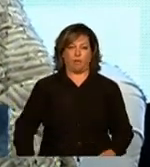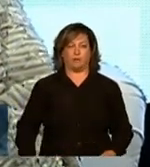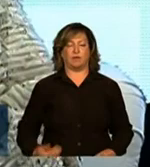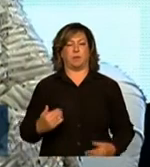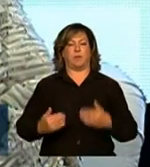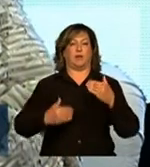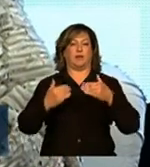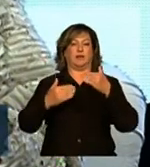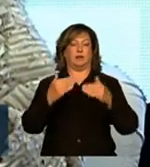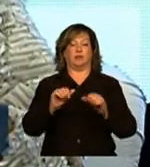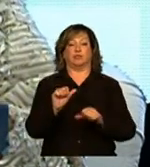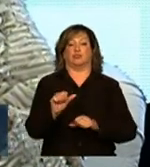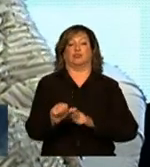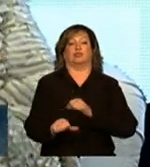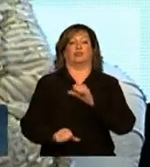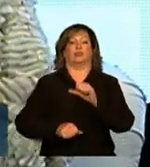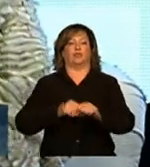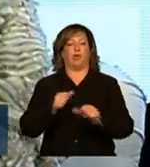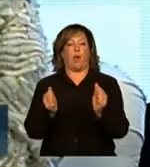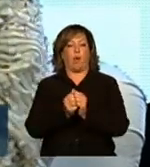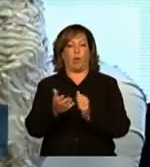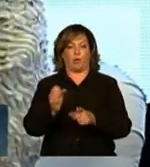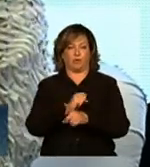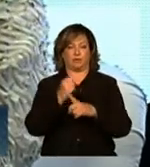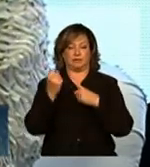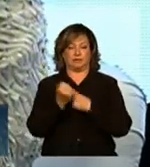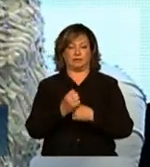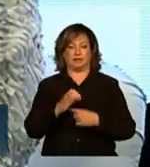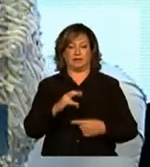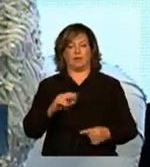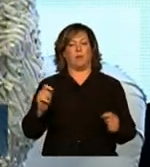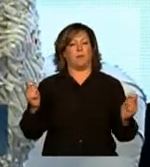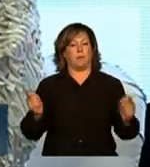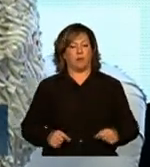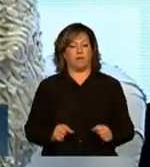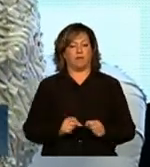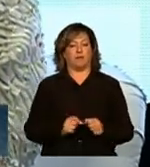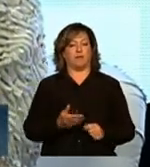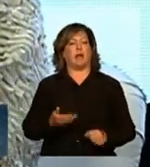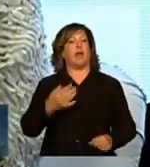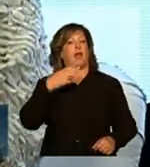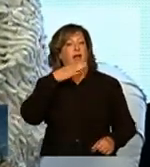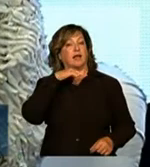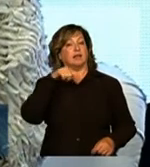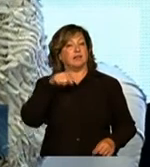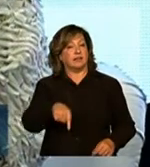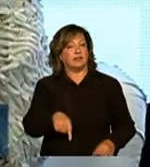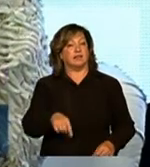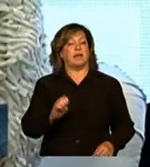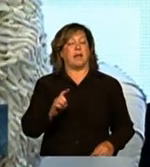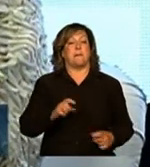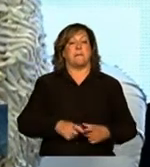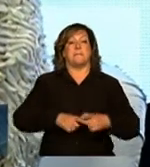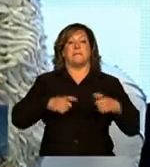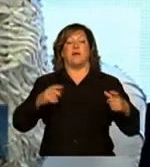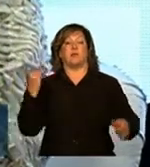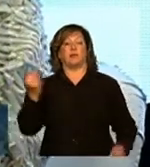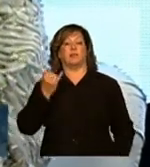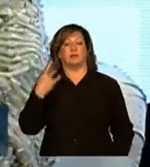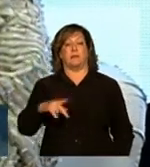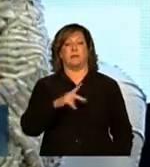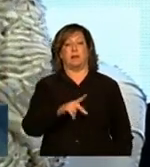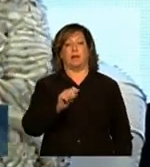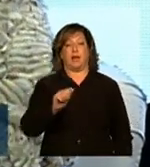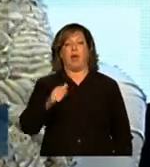progressista, transformador, com a sociedade civil pode gerar, né? Então, acho que essa talvez seja a maior marca do PAA.